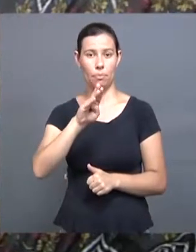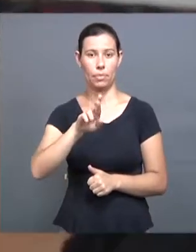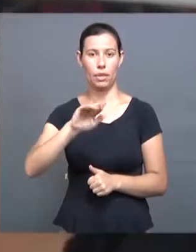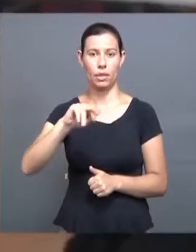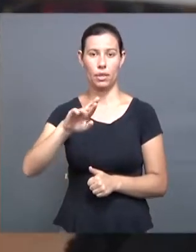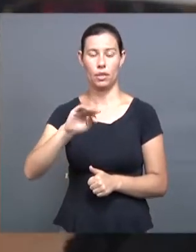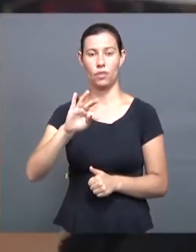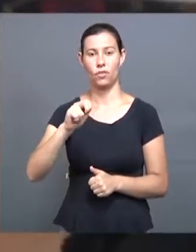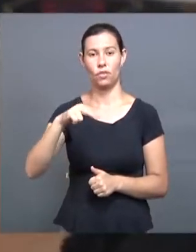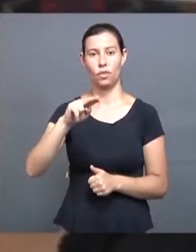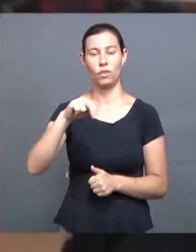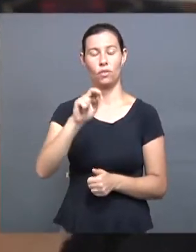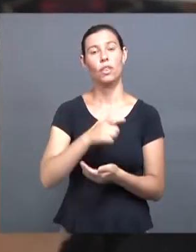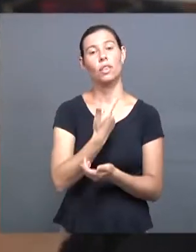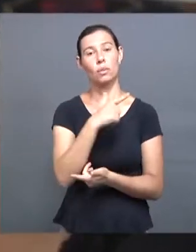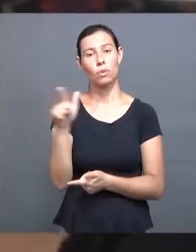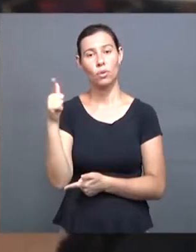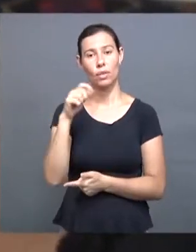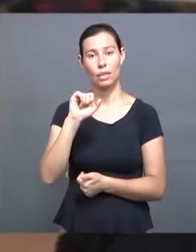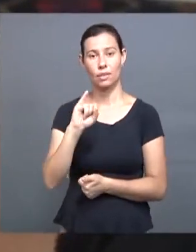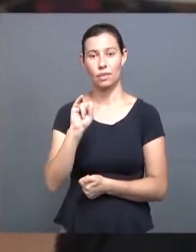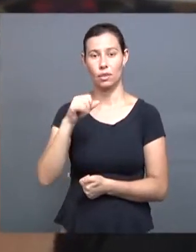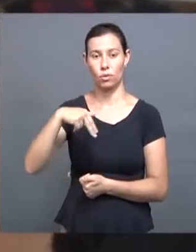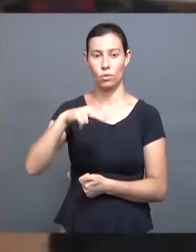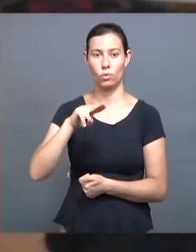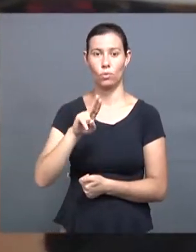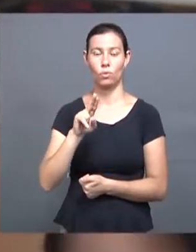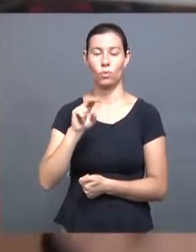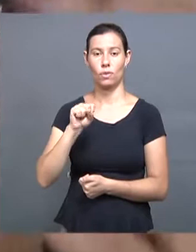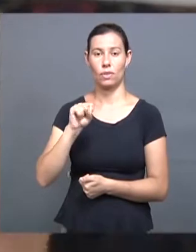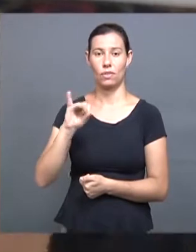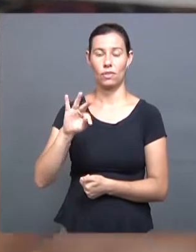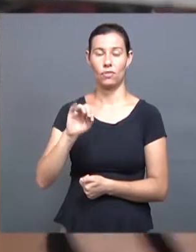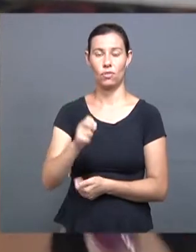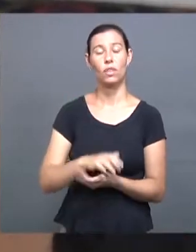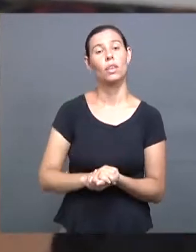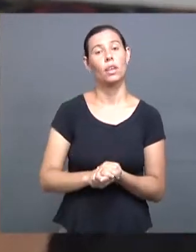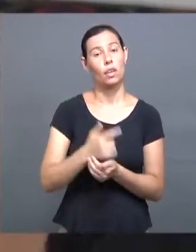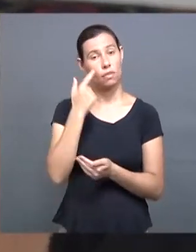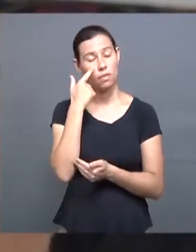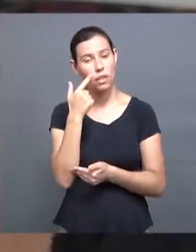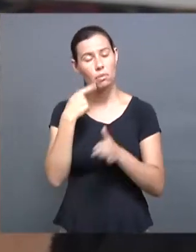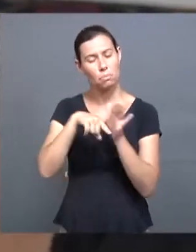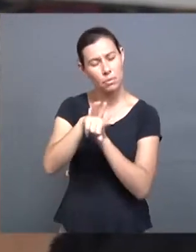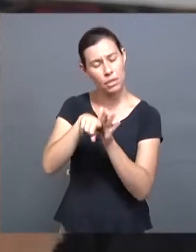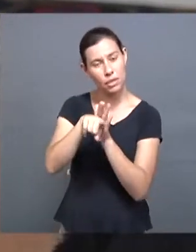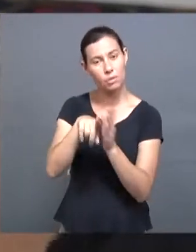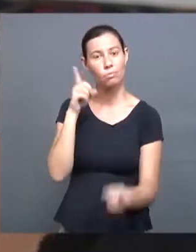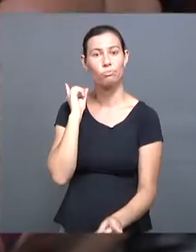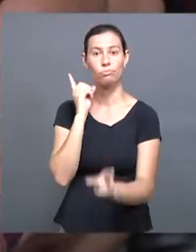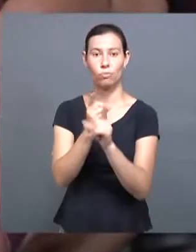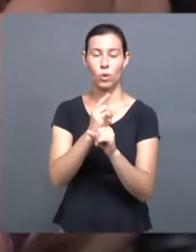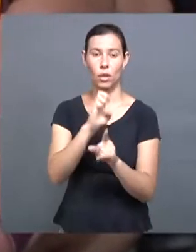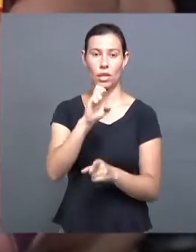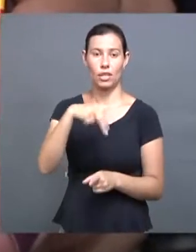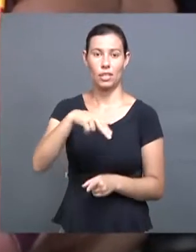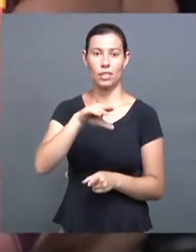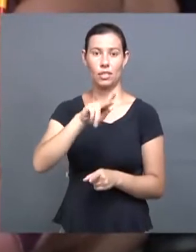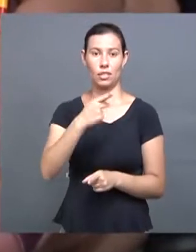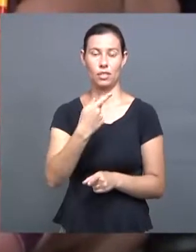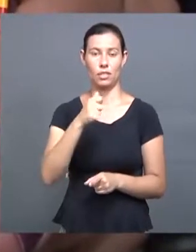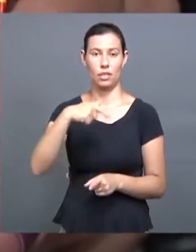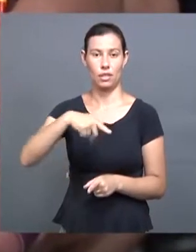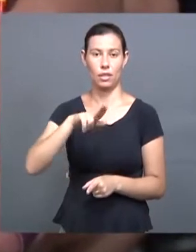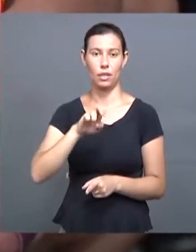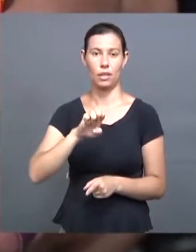sinusite. Fez tomografia que não apontou nada. Até que recebeu o diagnóstico de enxaqueca e, desde agosto, toma 2